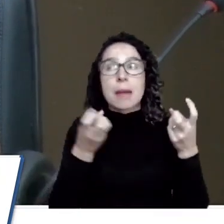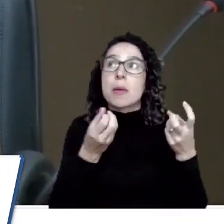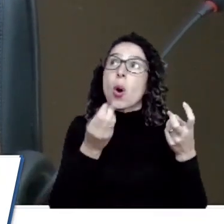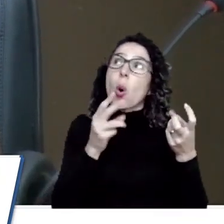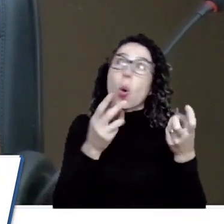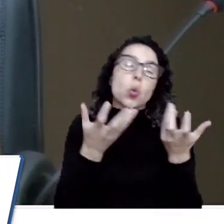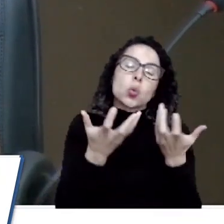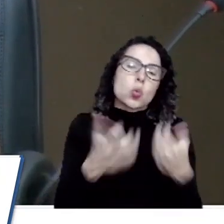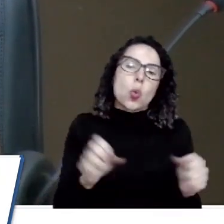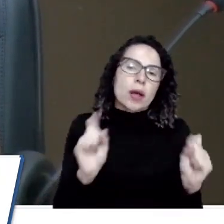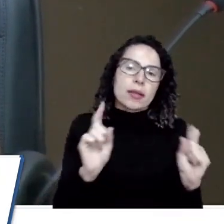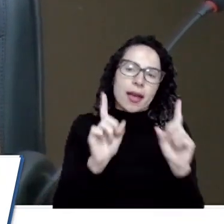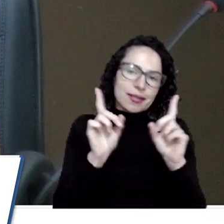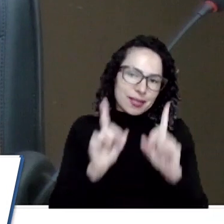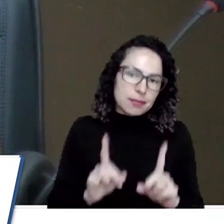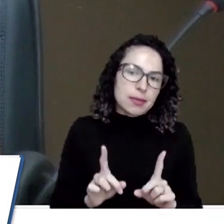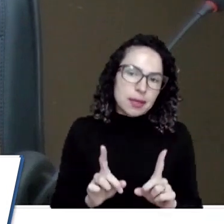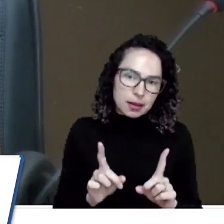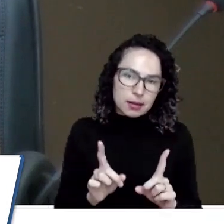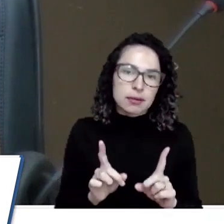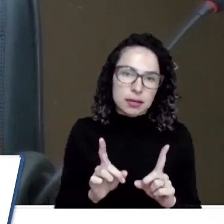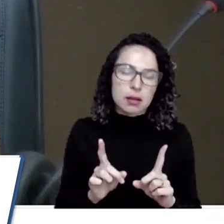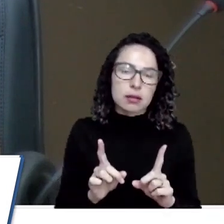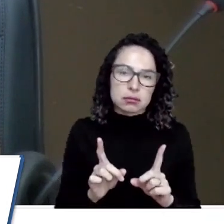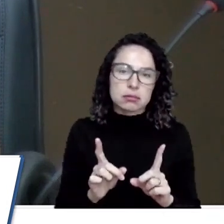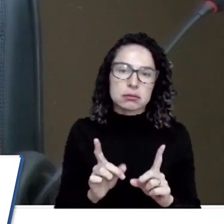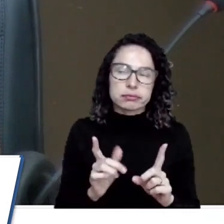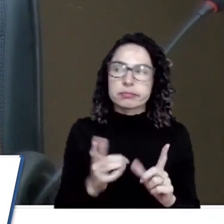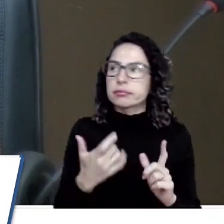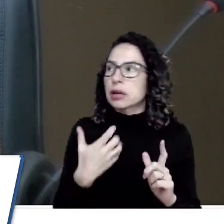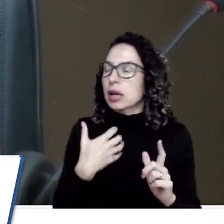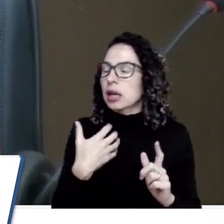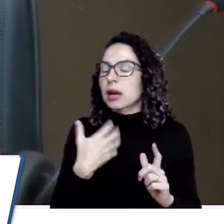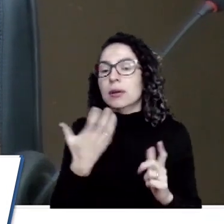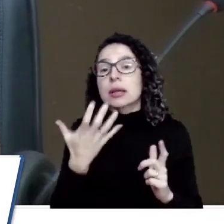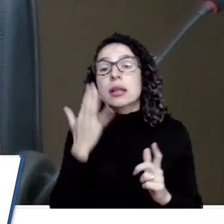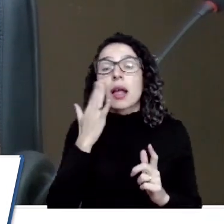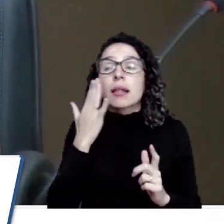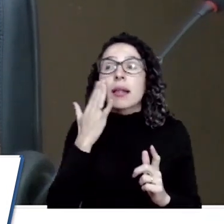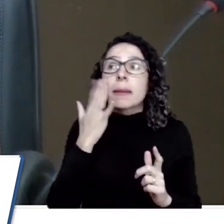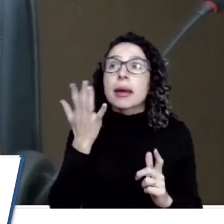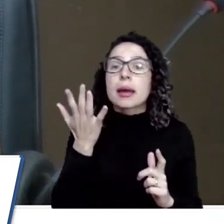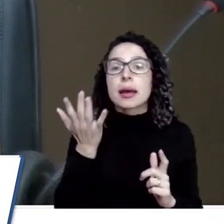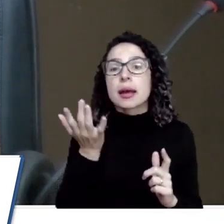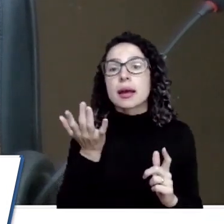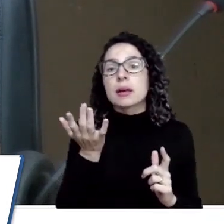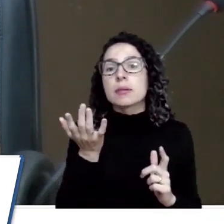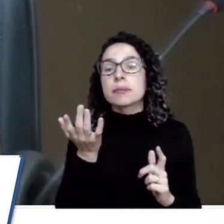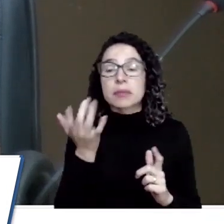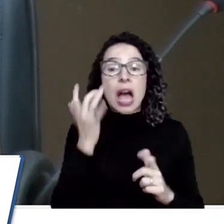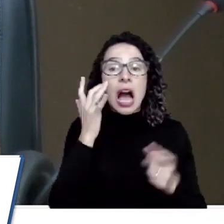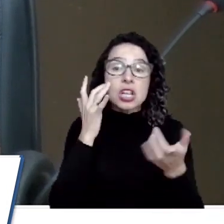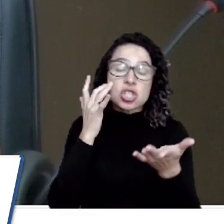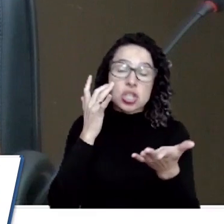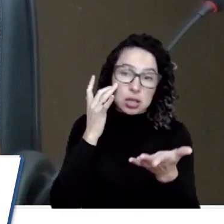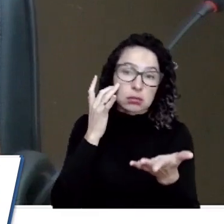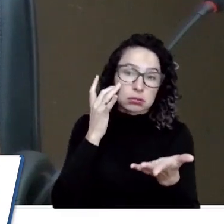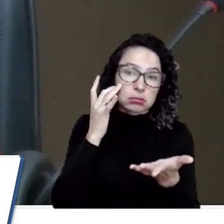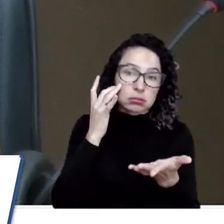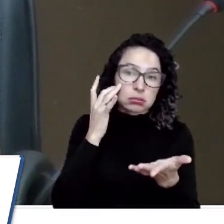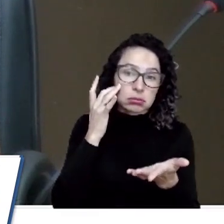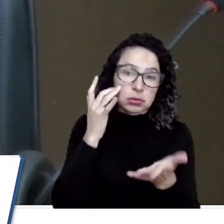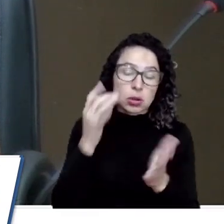deficiência, vamos dizer Sim. assim. Sim. Então, queria saber o que o senhor acha dessas